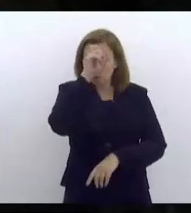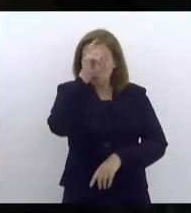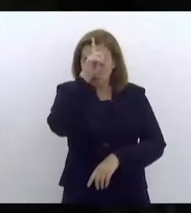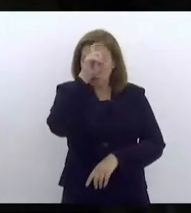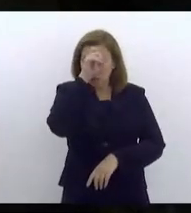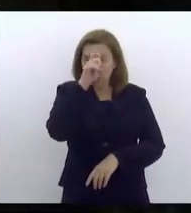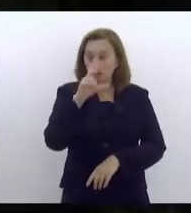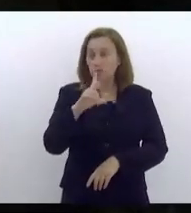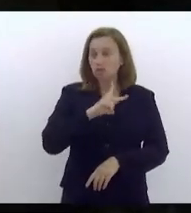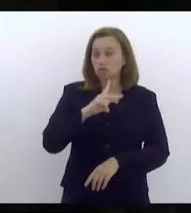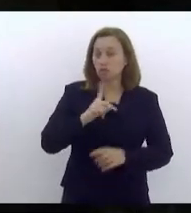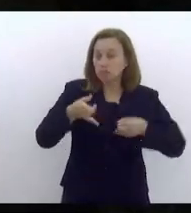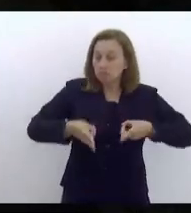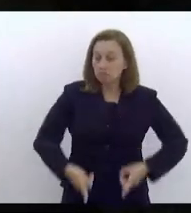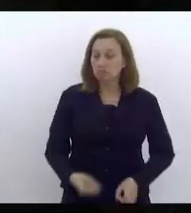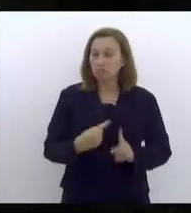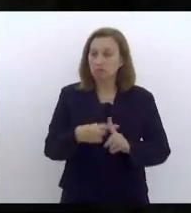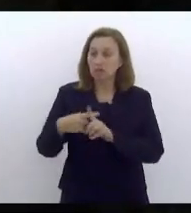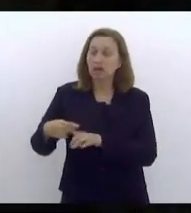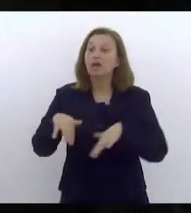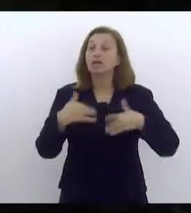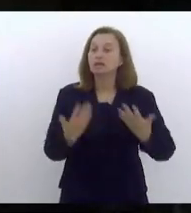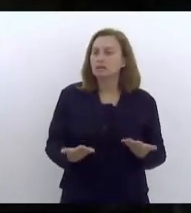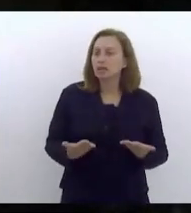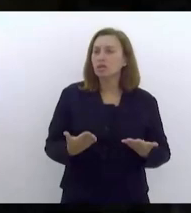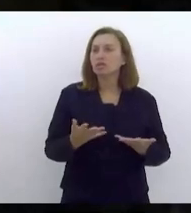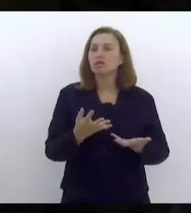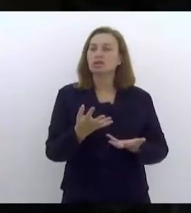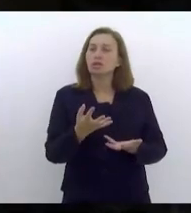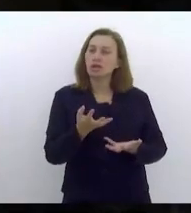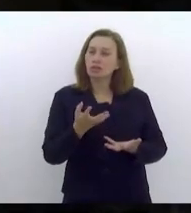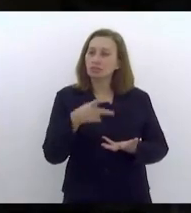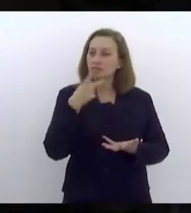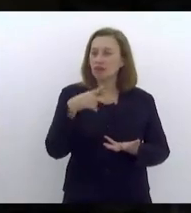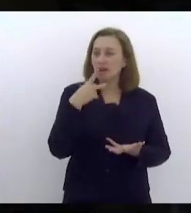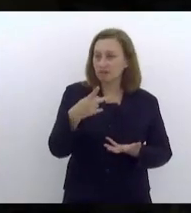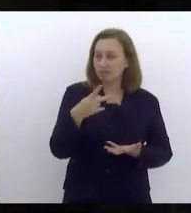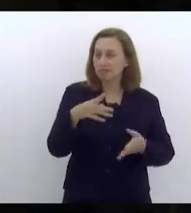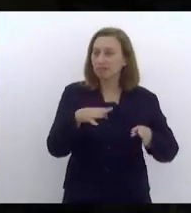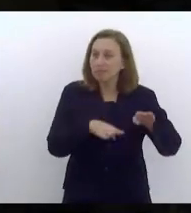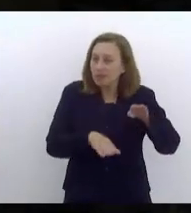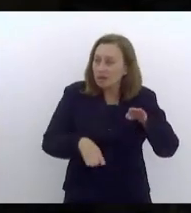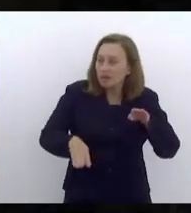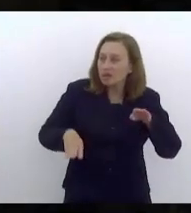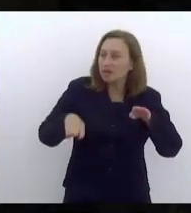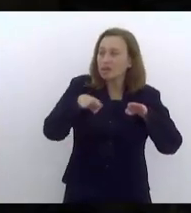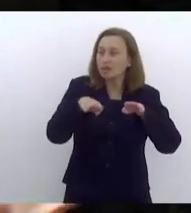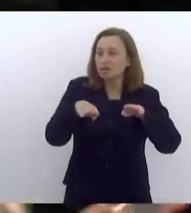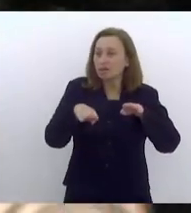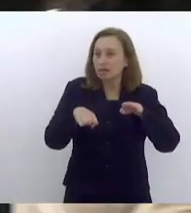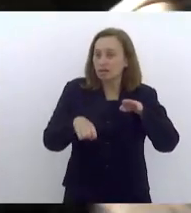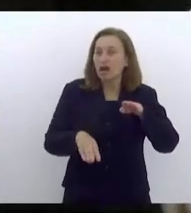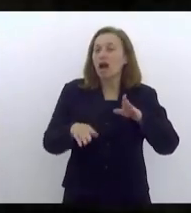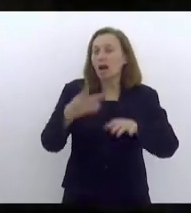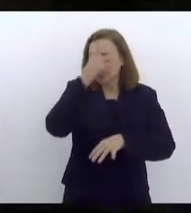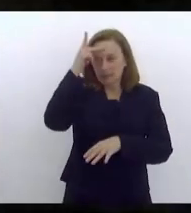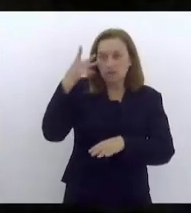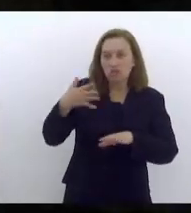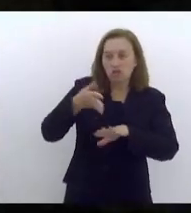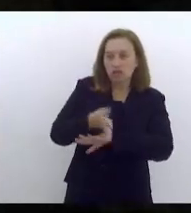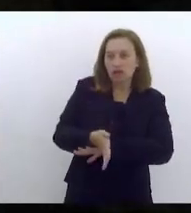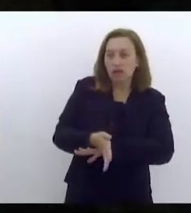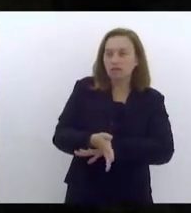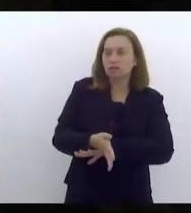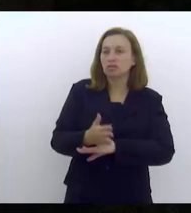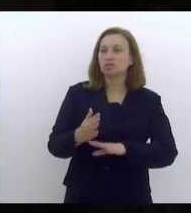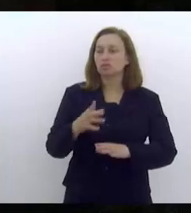e os próprios cemitérios. Então, é disso que se trata, equidade. Se a pessoa pode chegar no hospital da